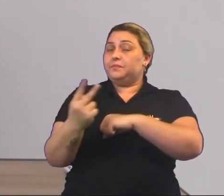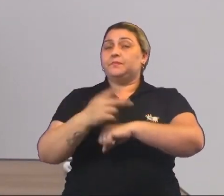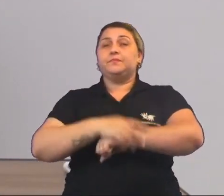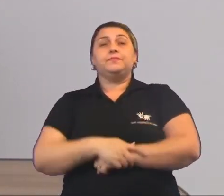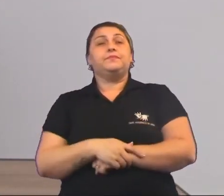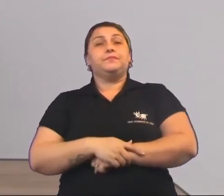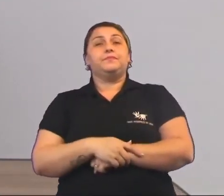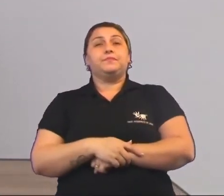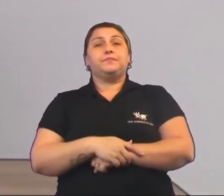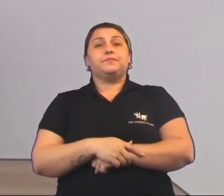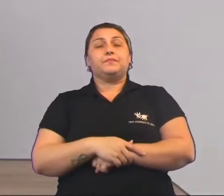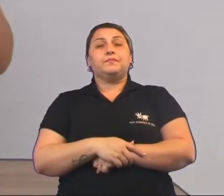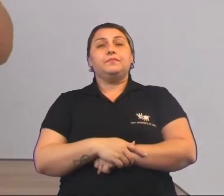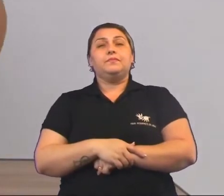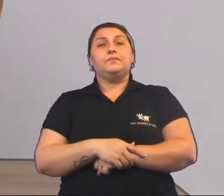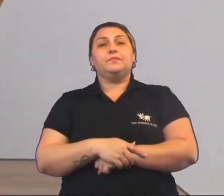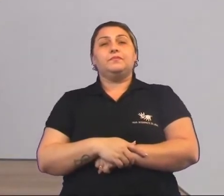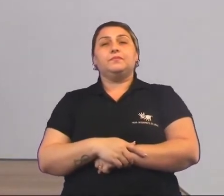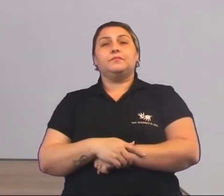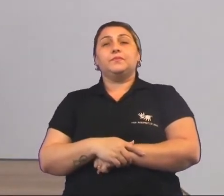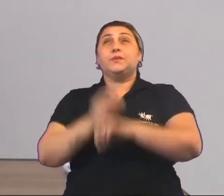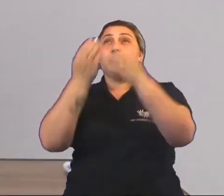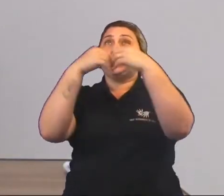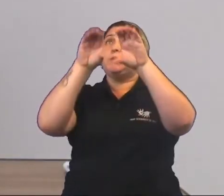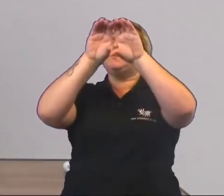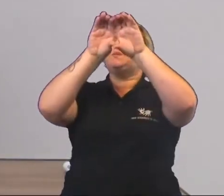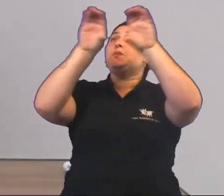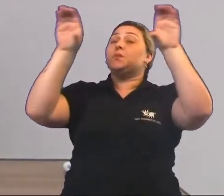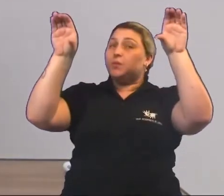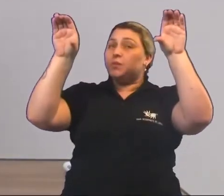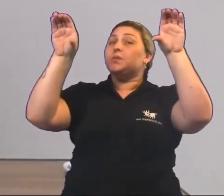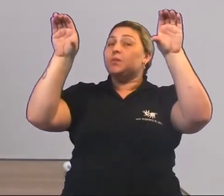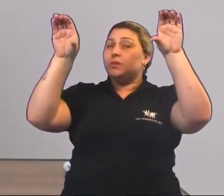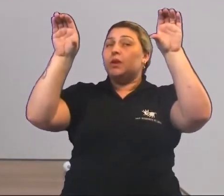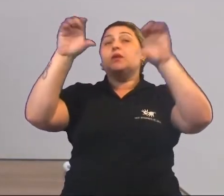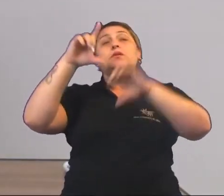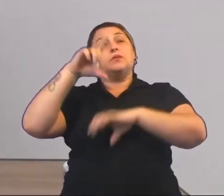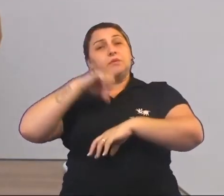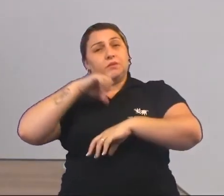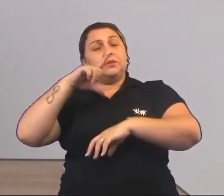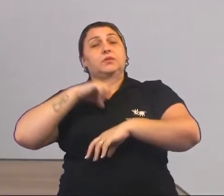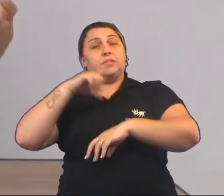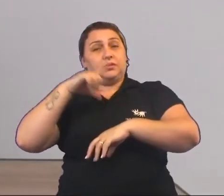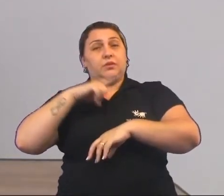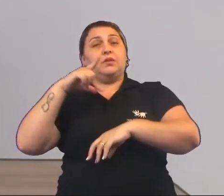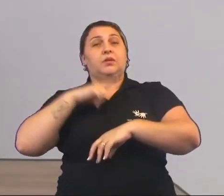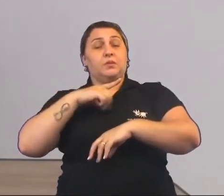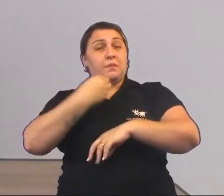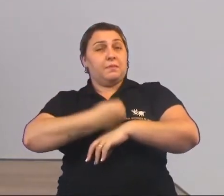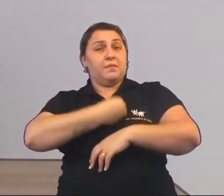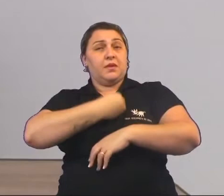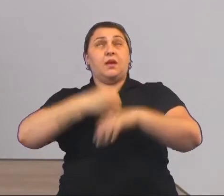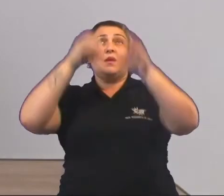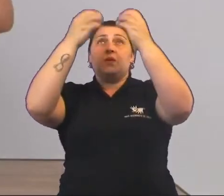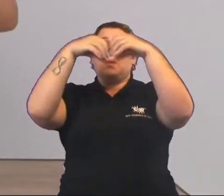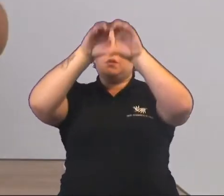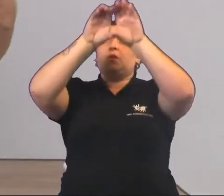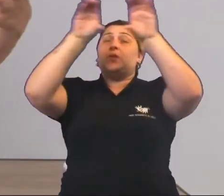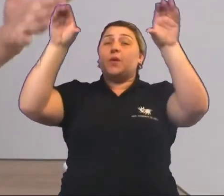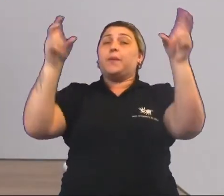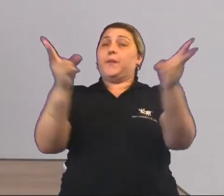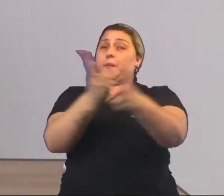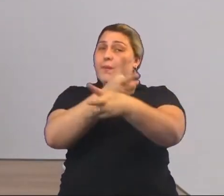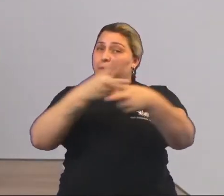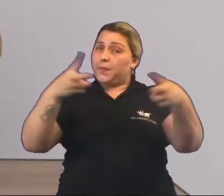entre eles? Estava acontecendo no céu, isso mesmo. Então nós temos aqui astros, né? Eles estão ali, um astro e